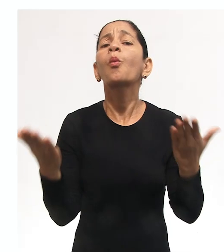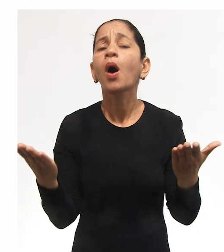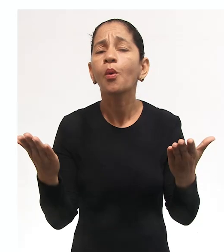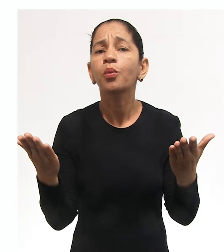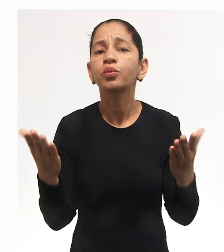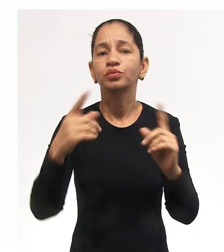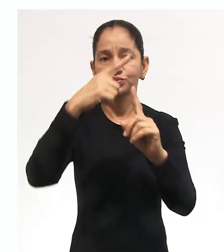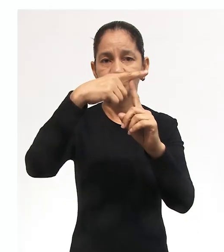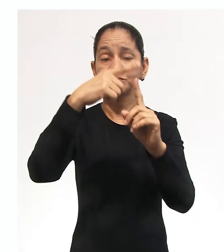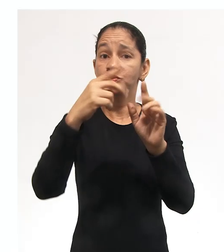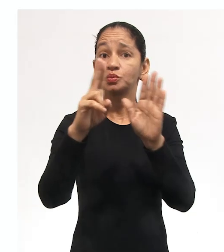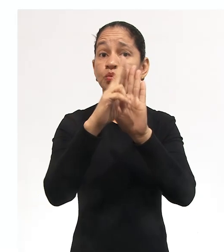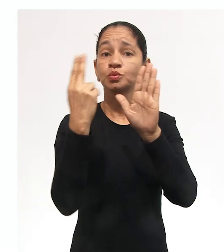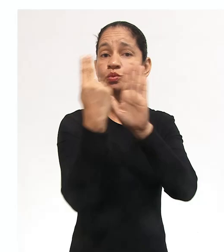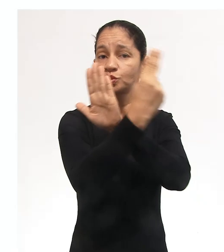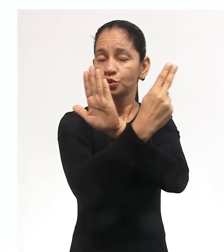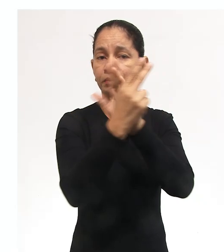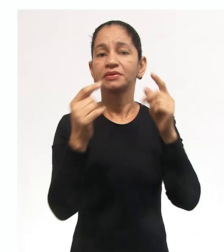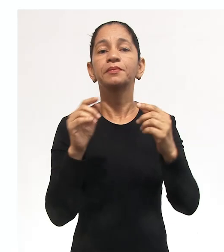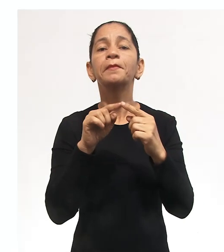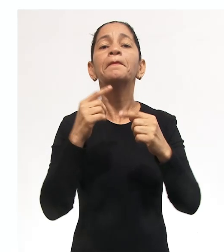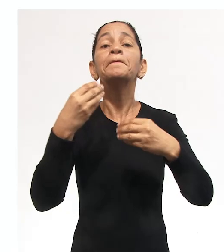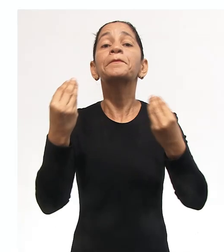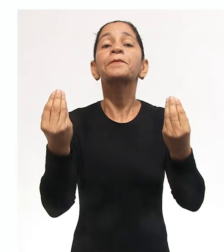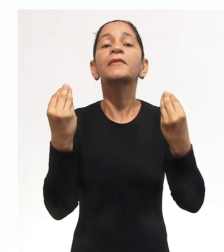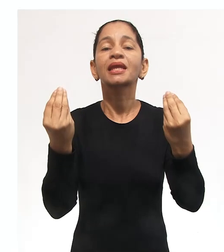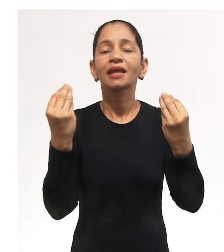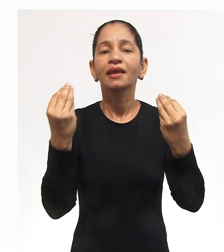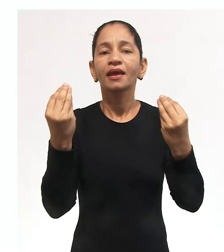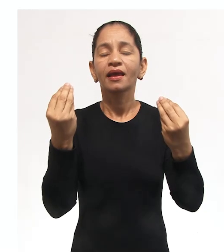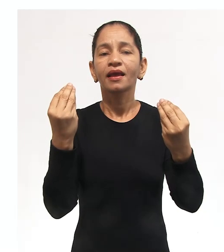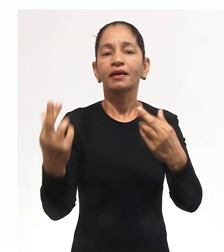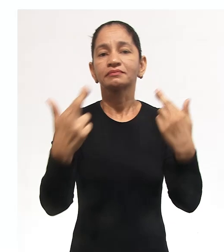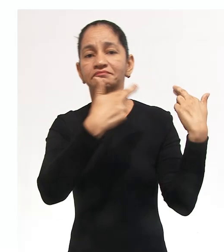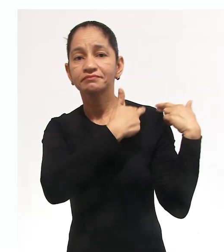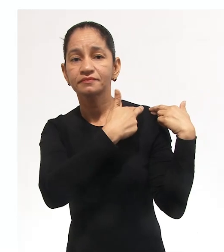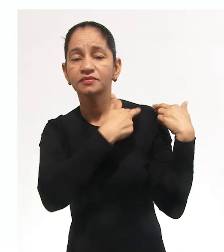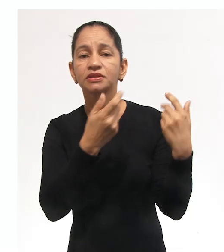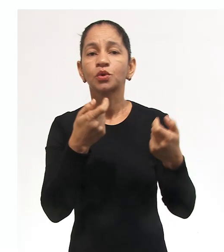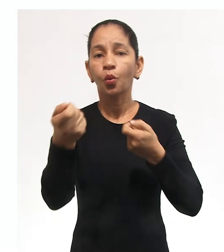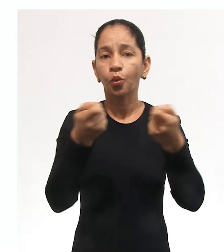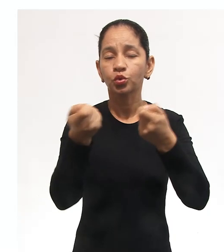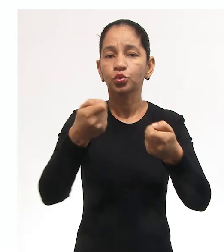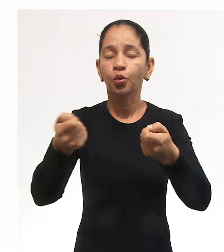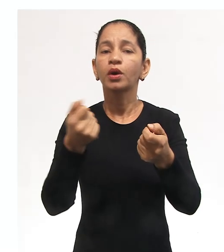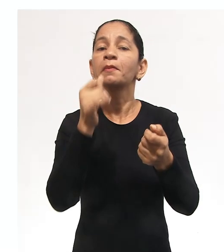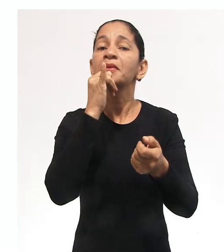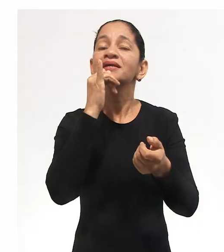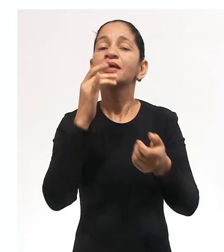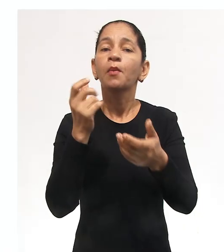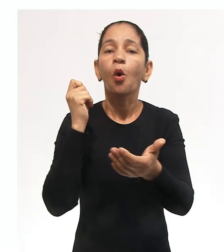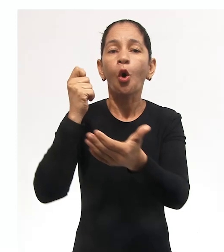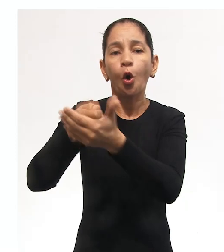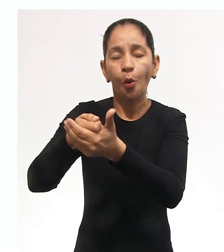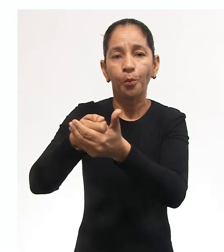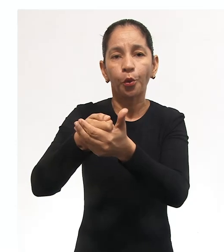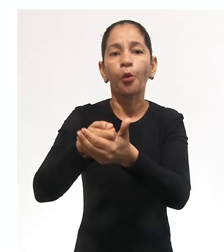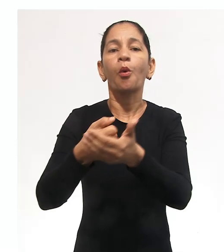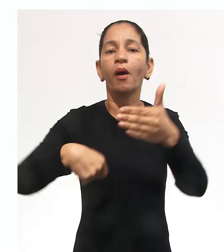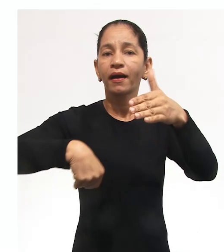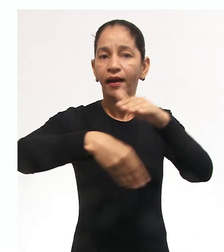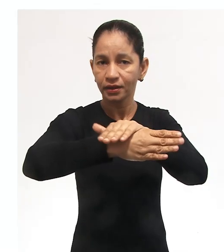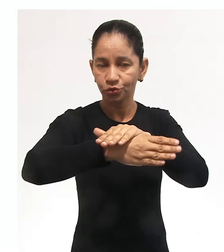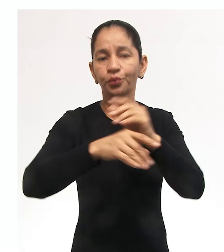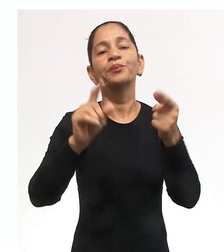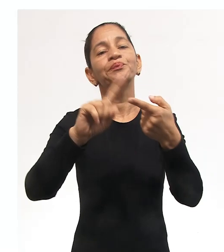Qual solução é essa, né? Funcionalidades, tá? O que ela faz? Controle de entradas e saídas, alerta de baixo estoque,